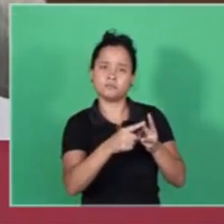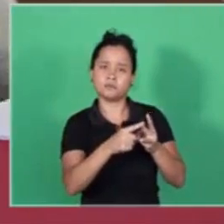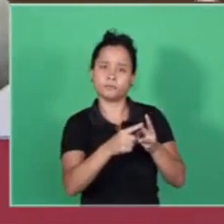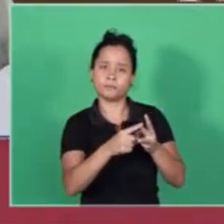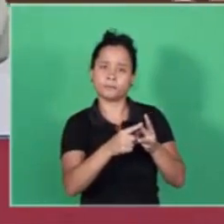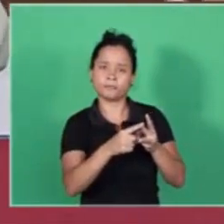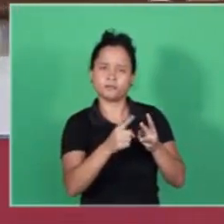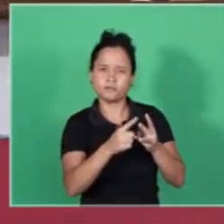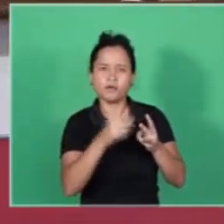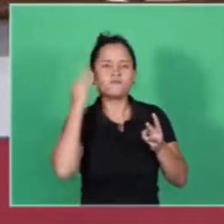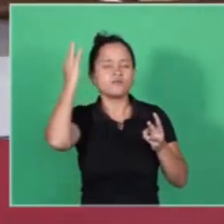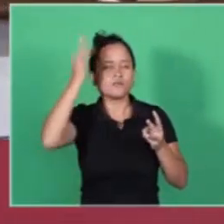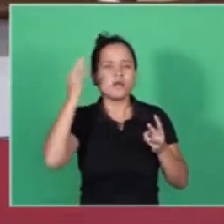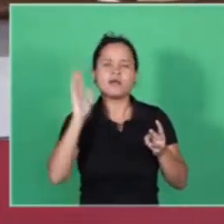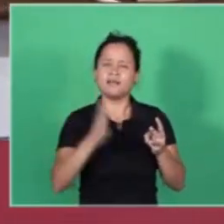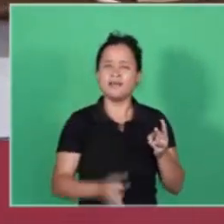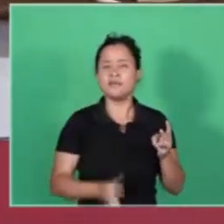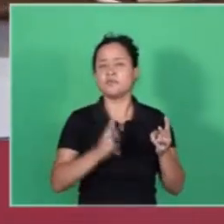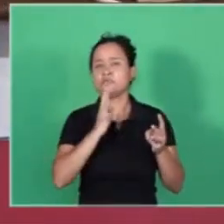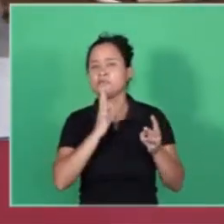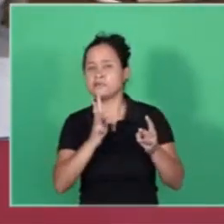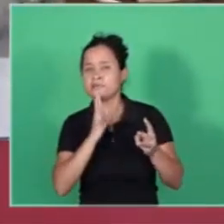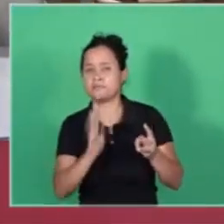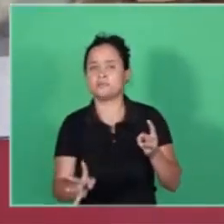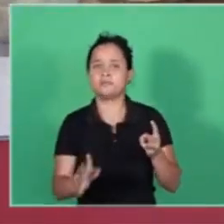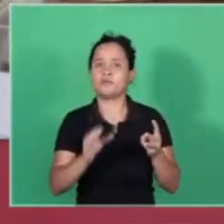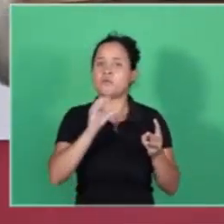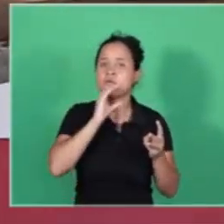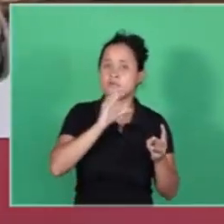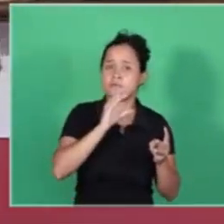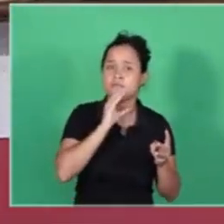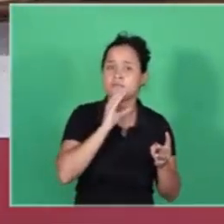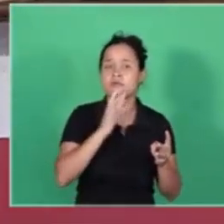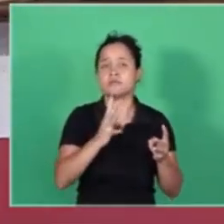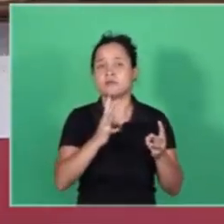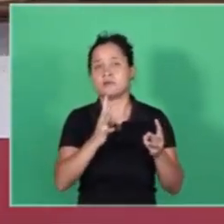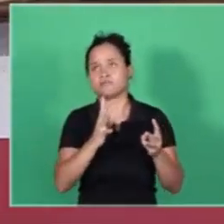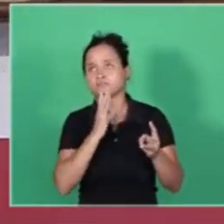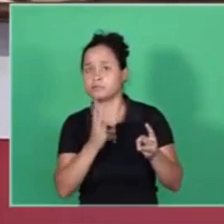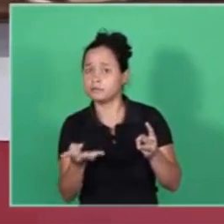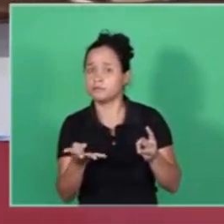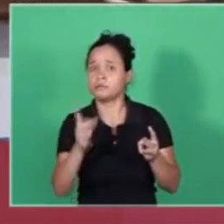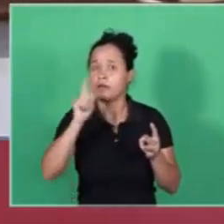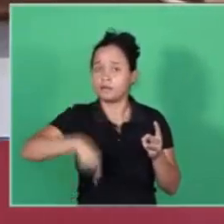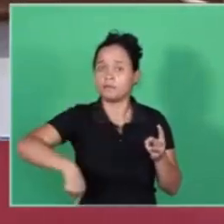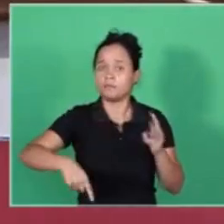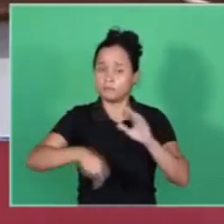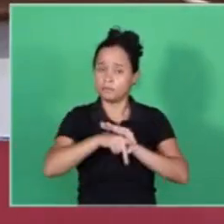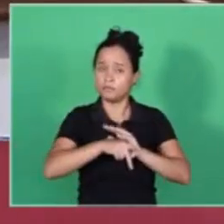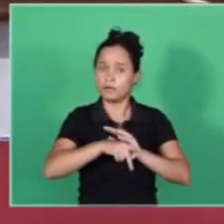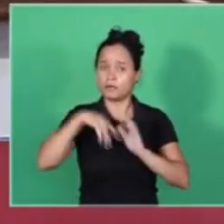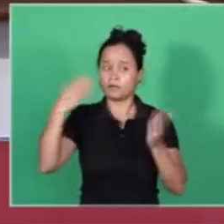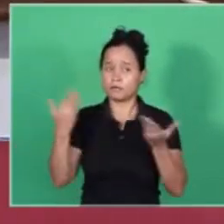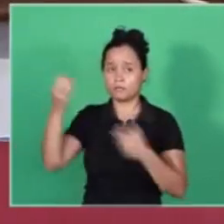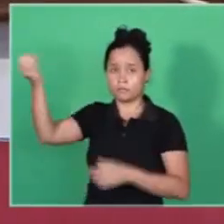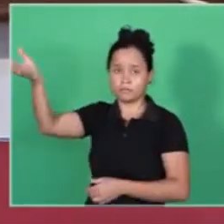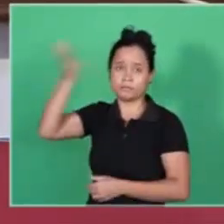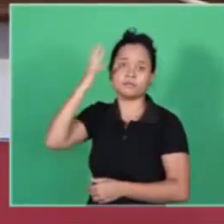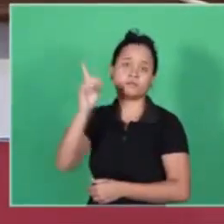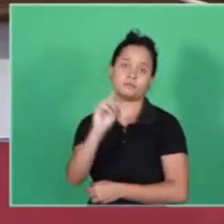conhecido. Todas as vezes falar filosofia, ela sai do conhecido. Revelação, não. Revelação